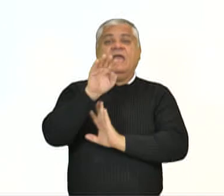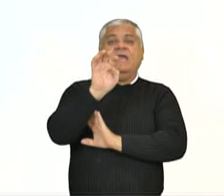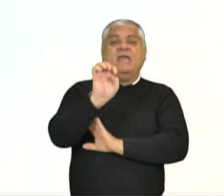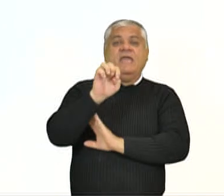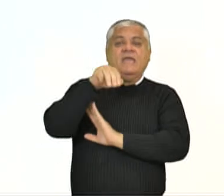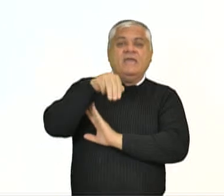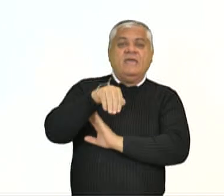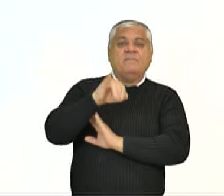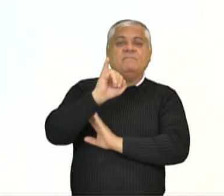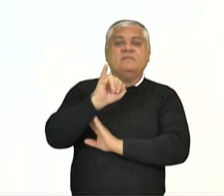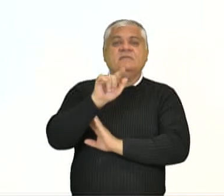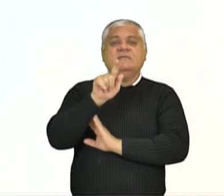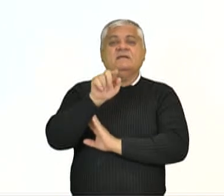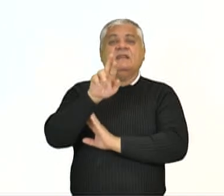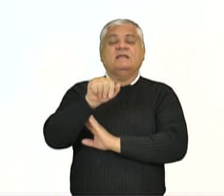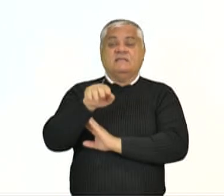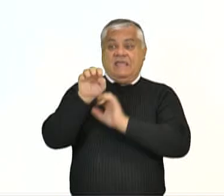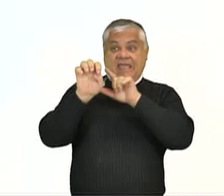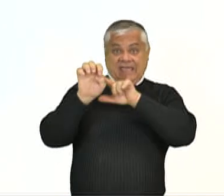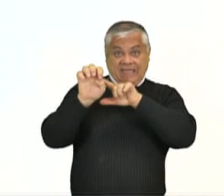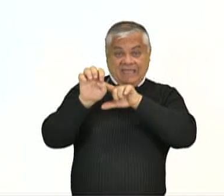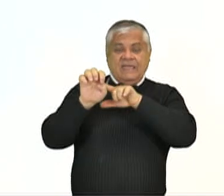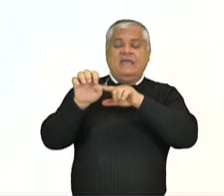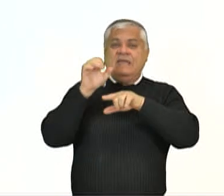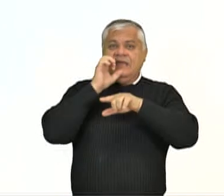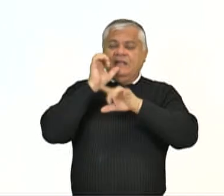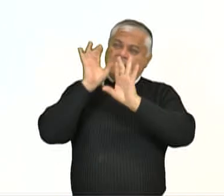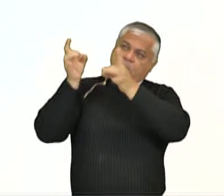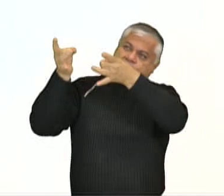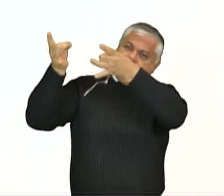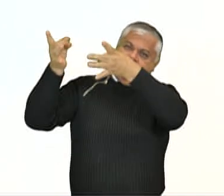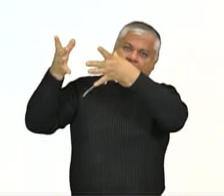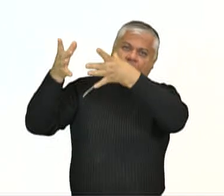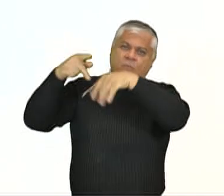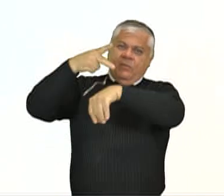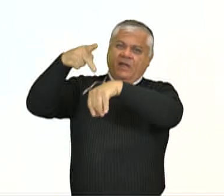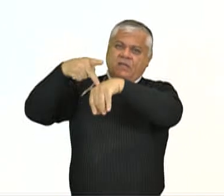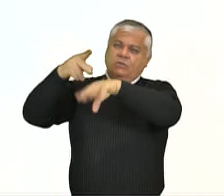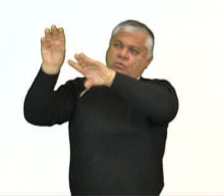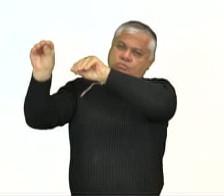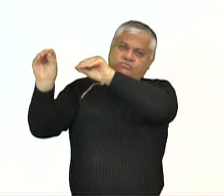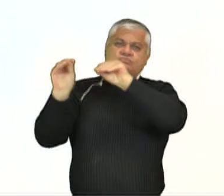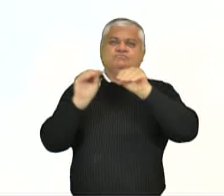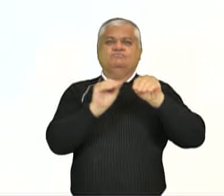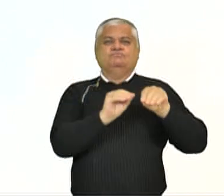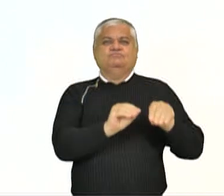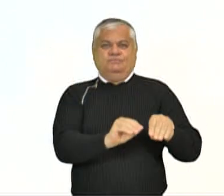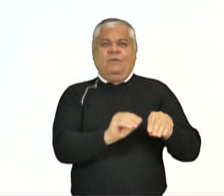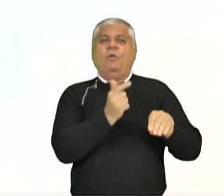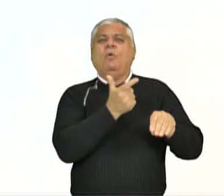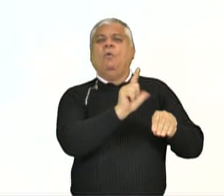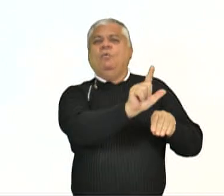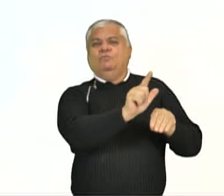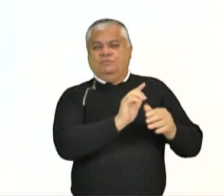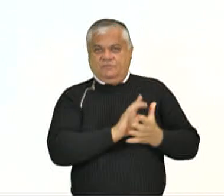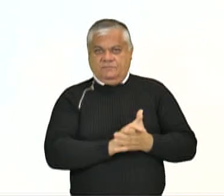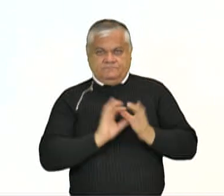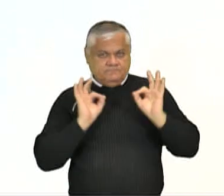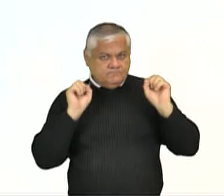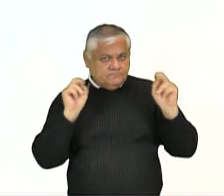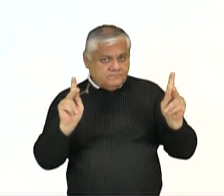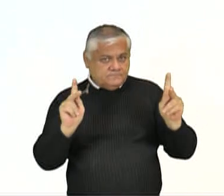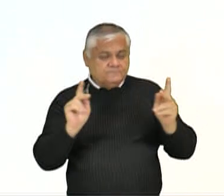emigrante, com E, é quando a pessoa deixa o seu país de origem e vai para um outro país,